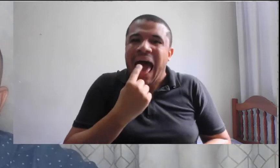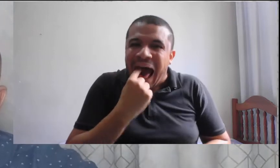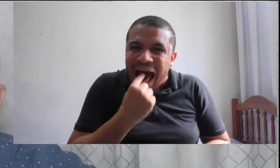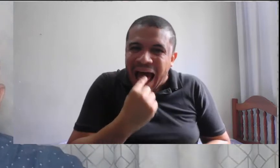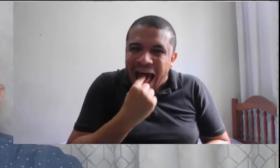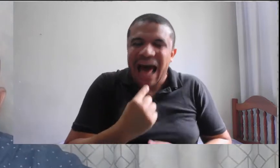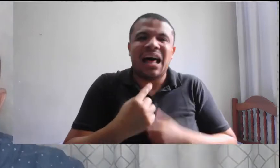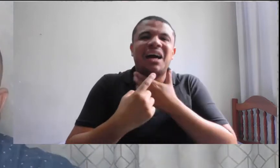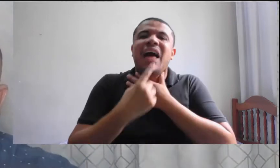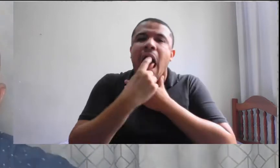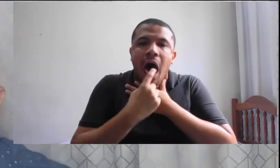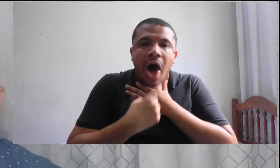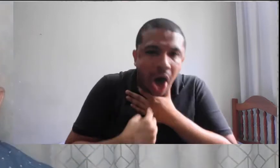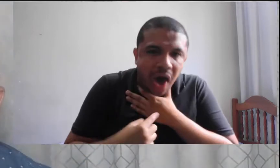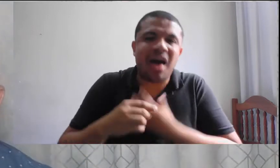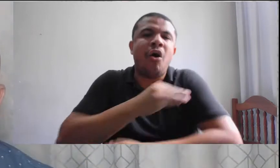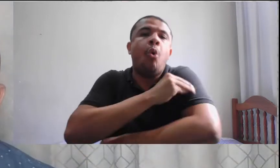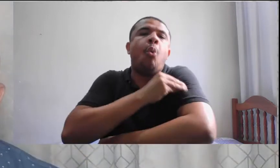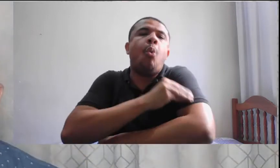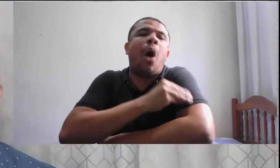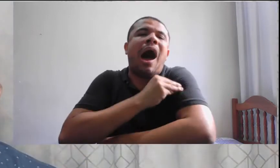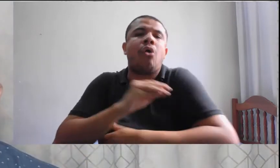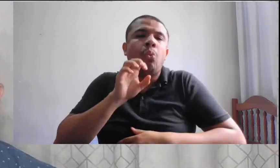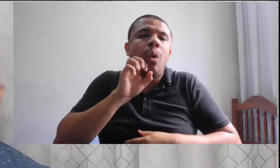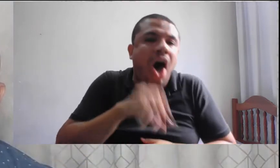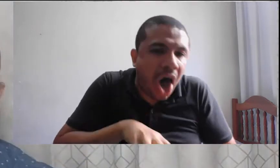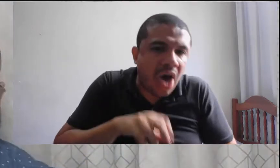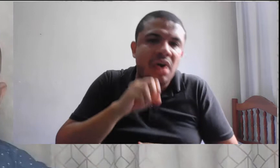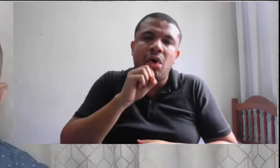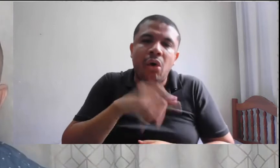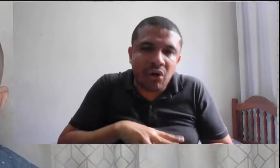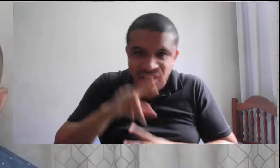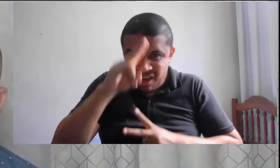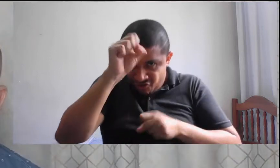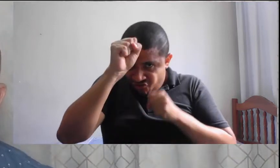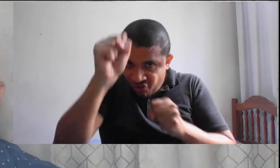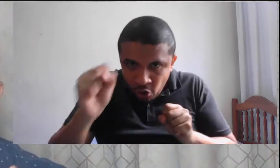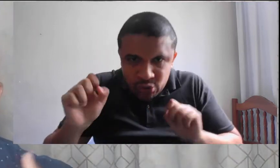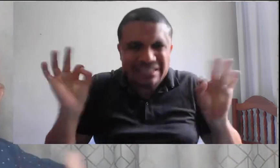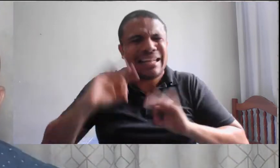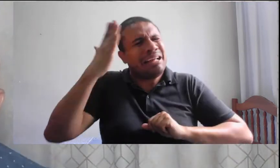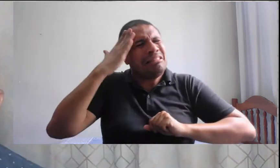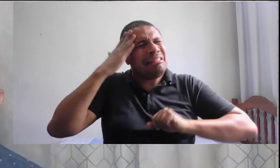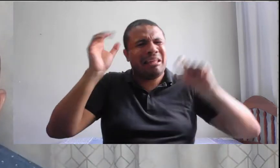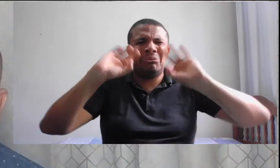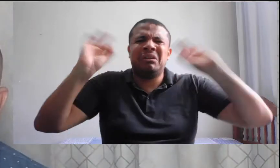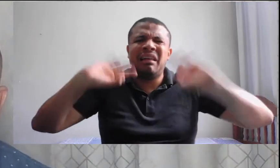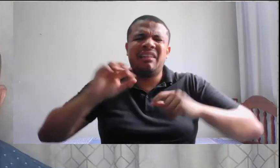gente coloque o álcool para fora. E a gente sem força, sem entender